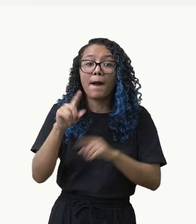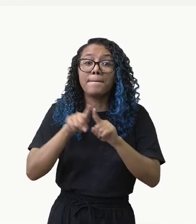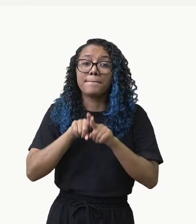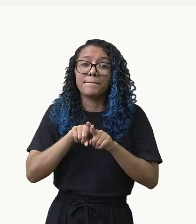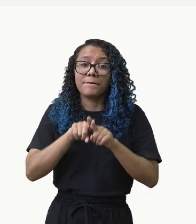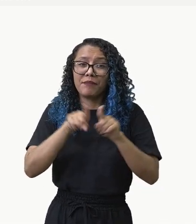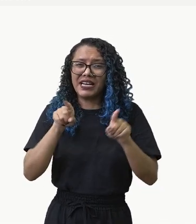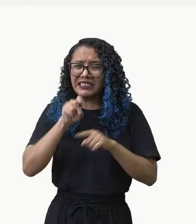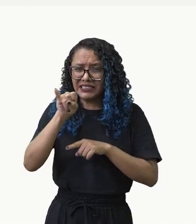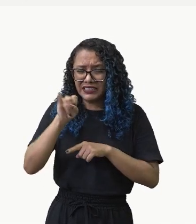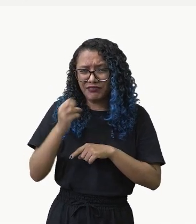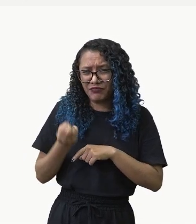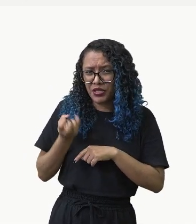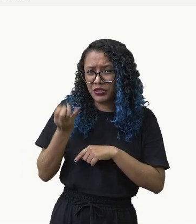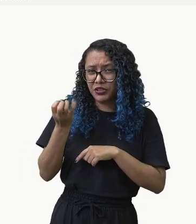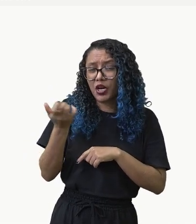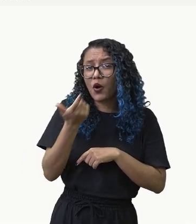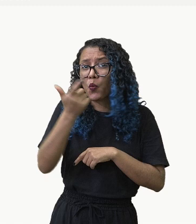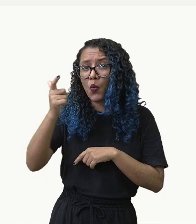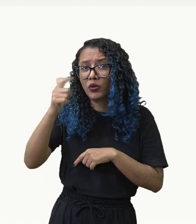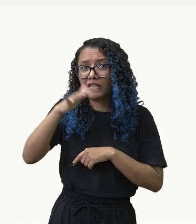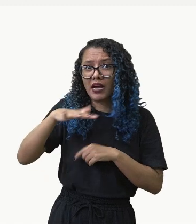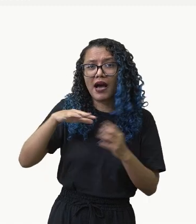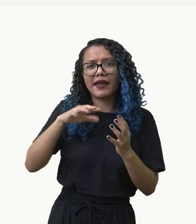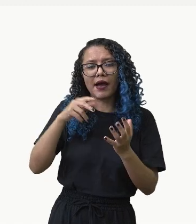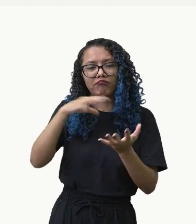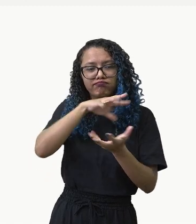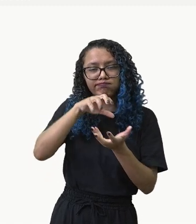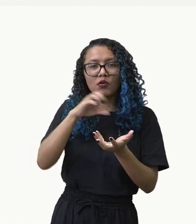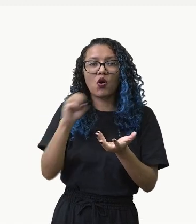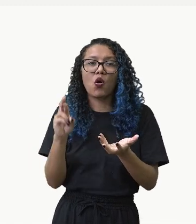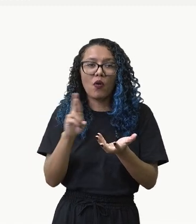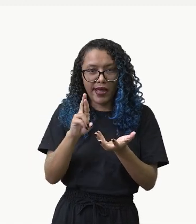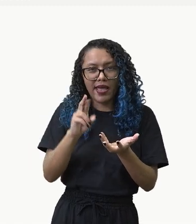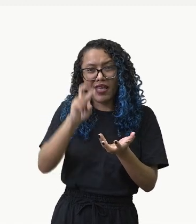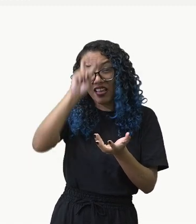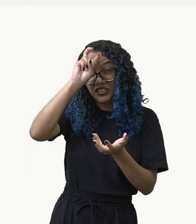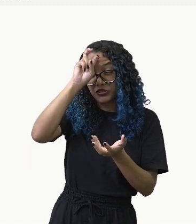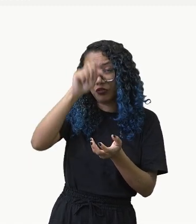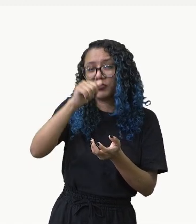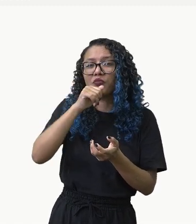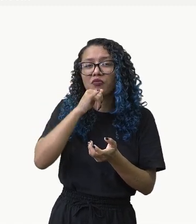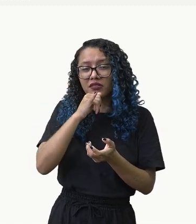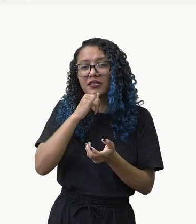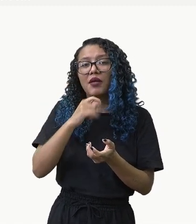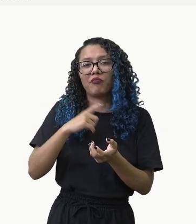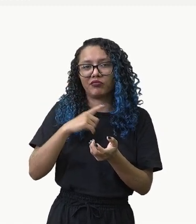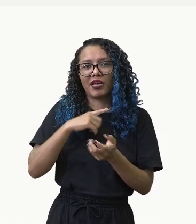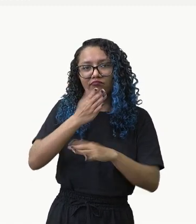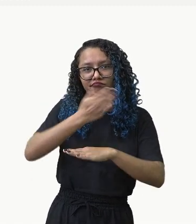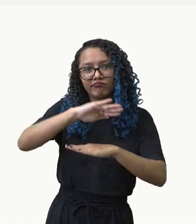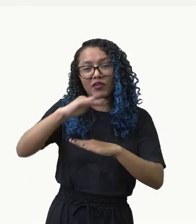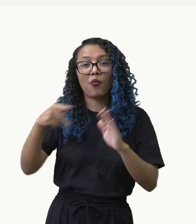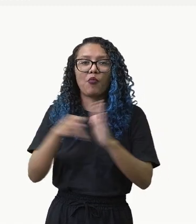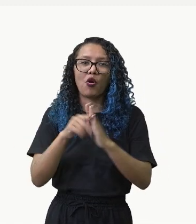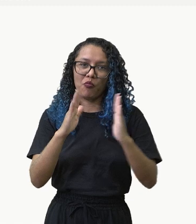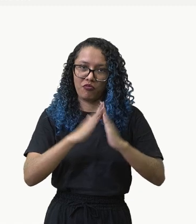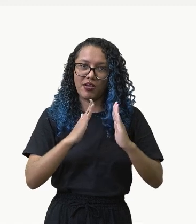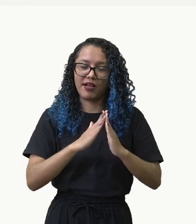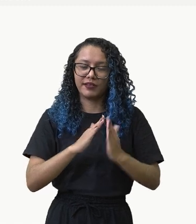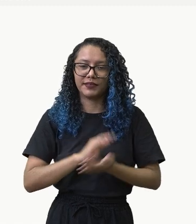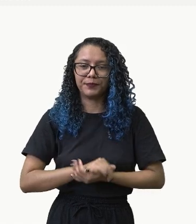para o o a o Oriente Médio para o Egito lá O Camelo ele é um animal domesticado